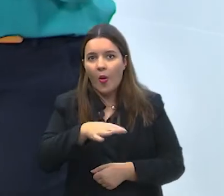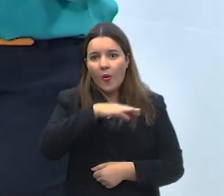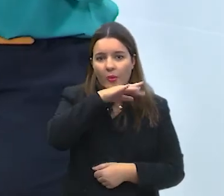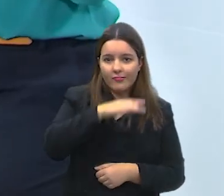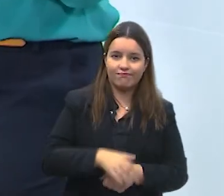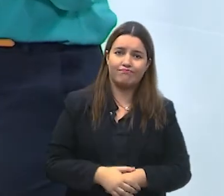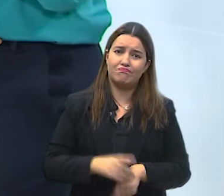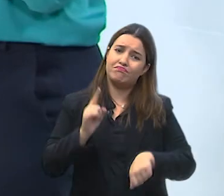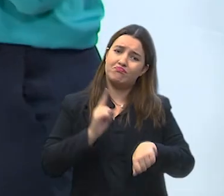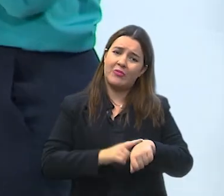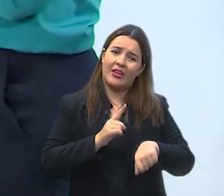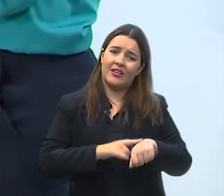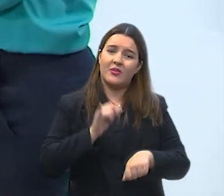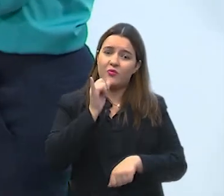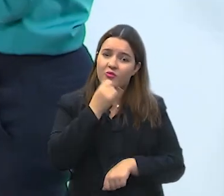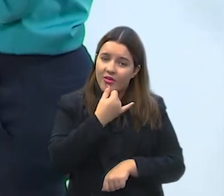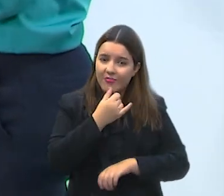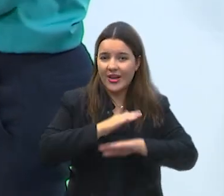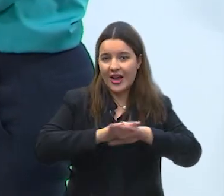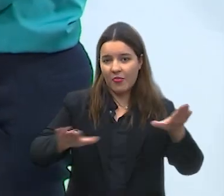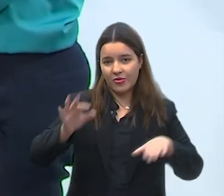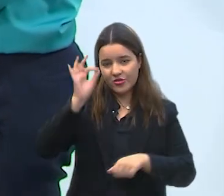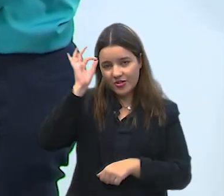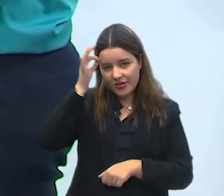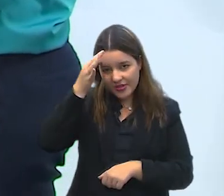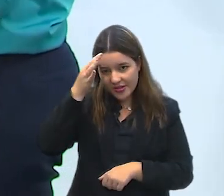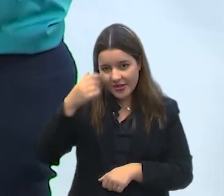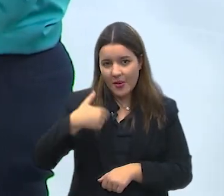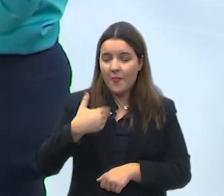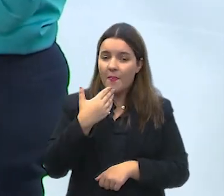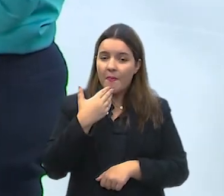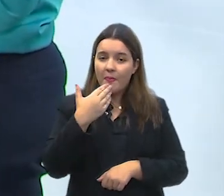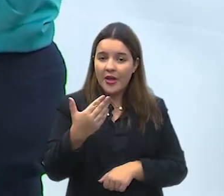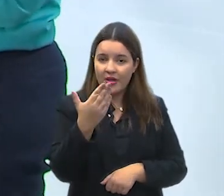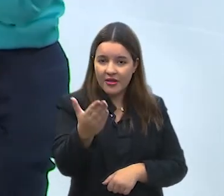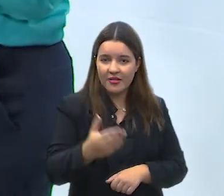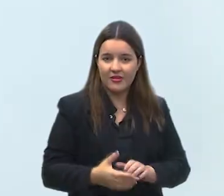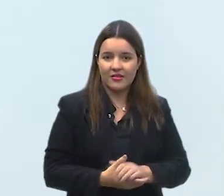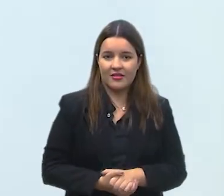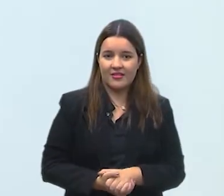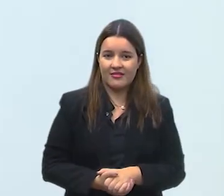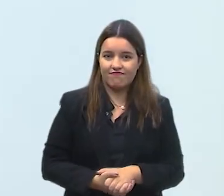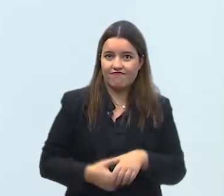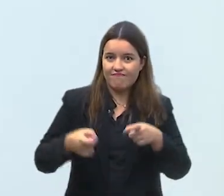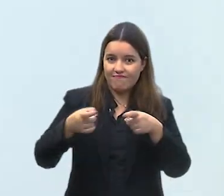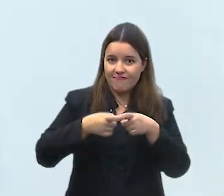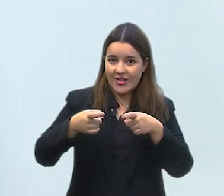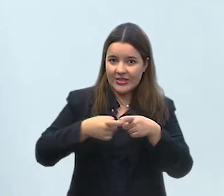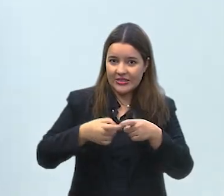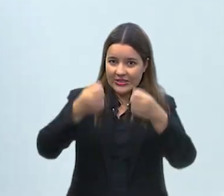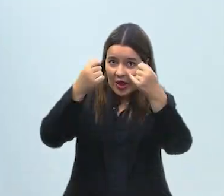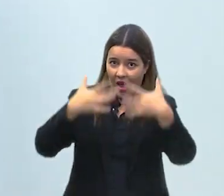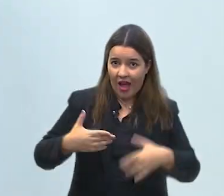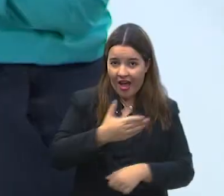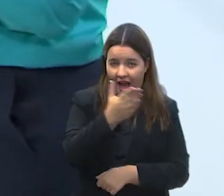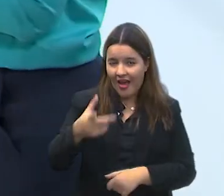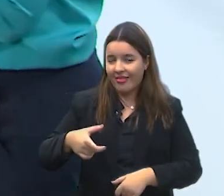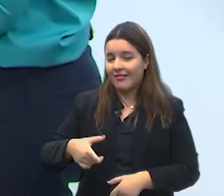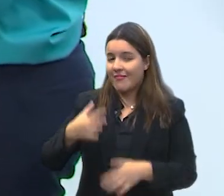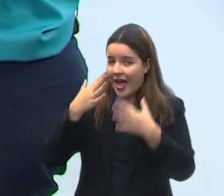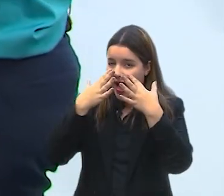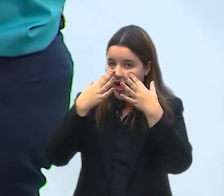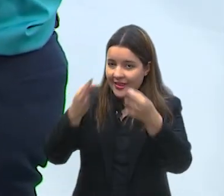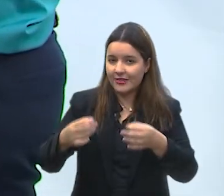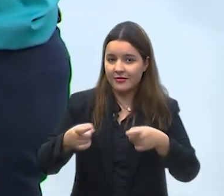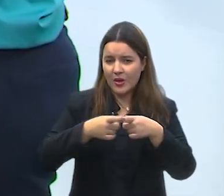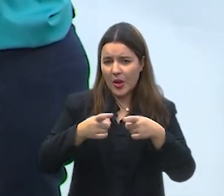nosso tempinho, infelizmente, acabou, mas antes eu quero fazer um pedido para o senhor, porque quando o médico fala, todo mundo ouve, né, gente? Doutor,